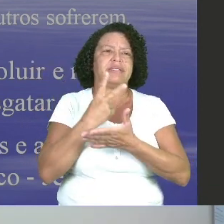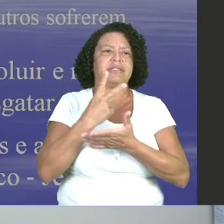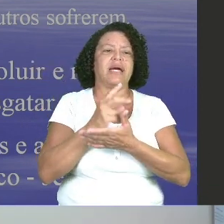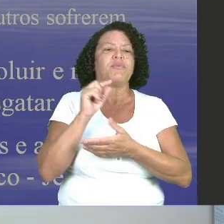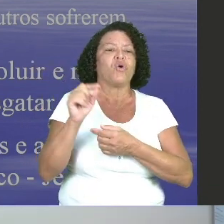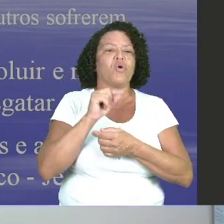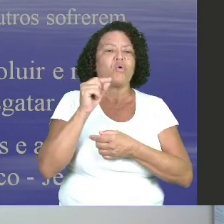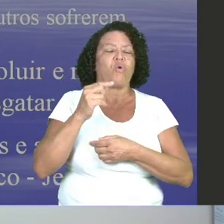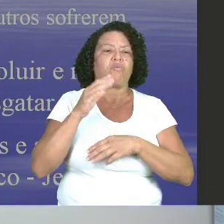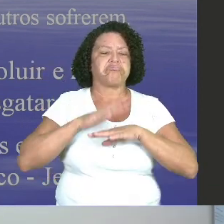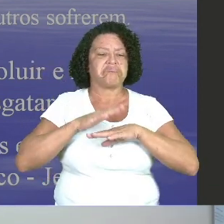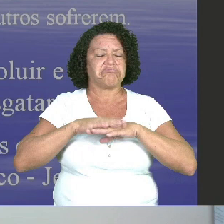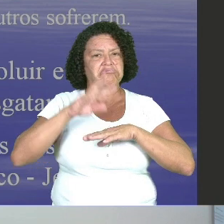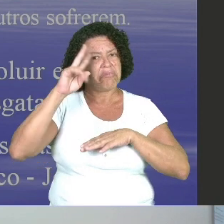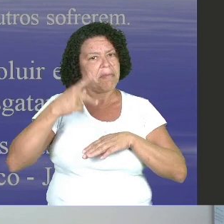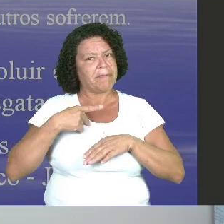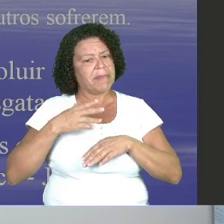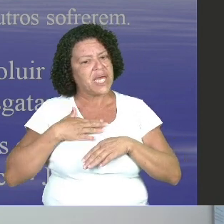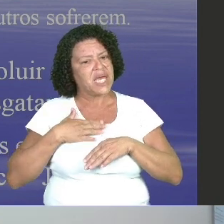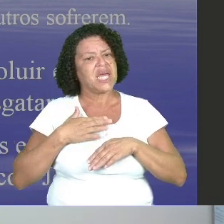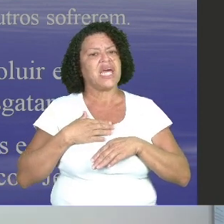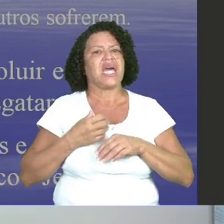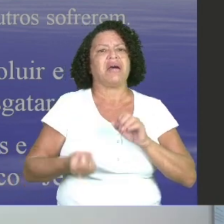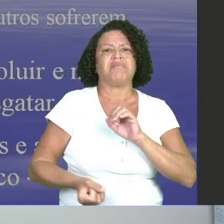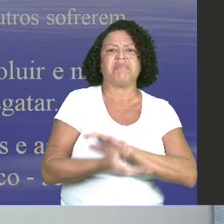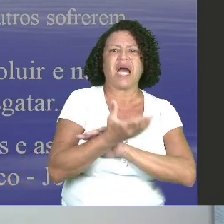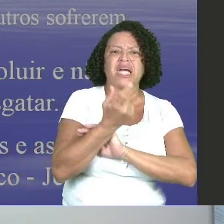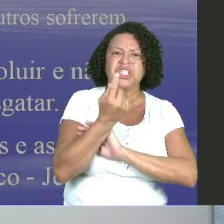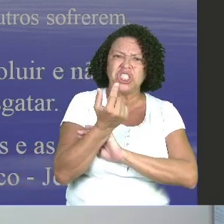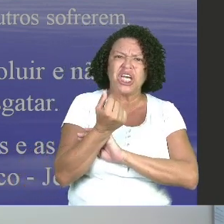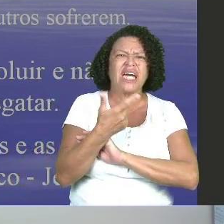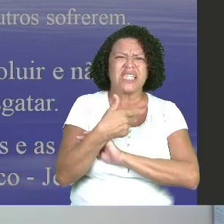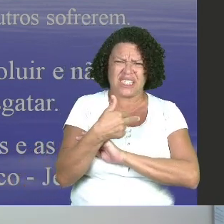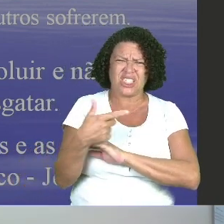em si mesmo, em esquemas de propinas, etc.